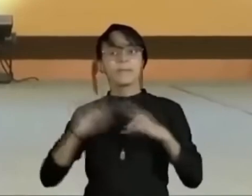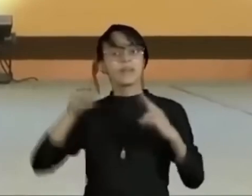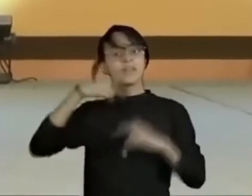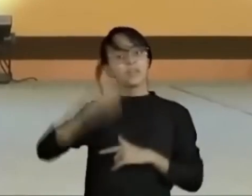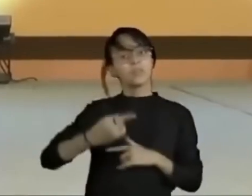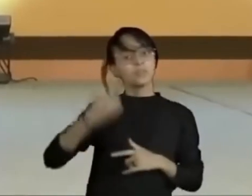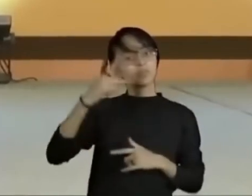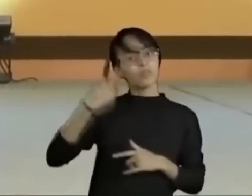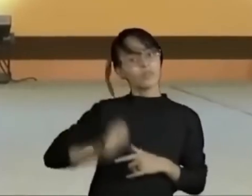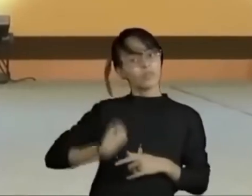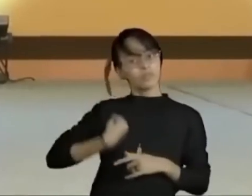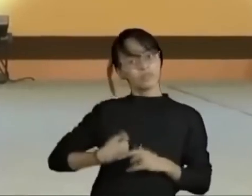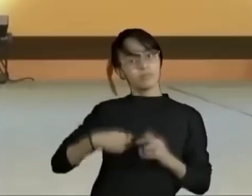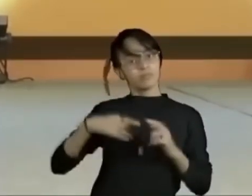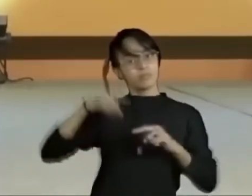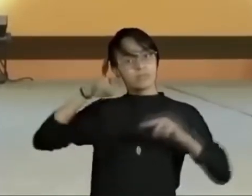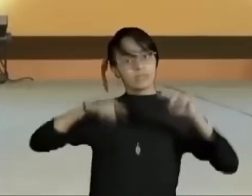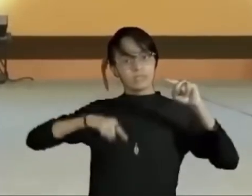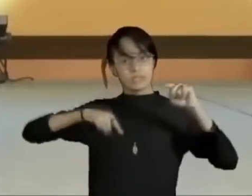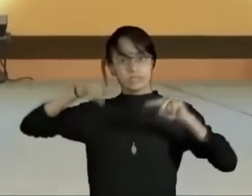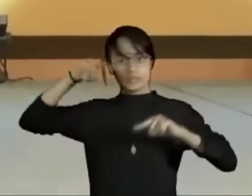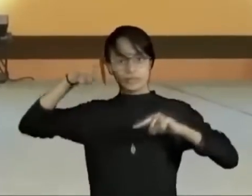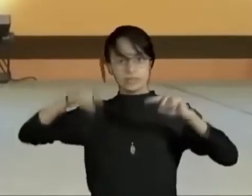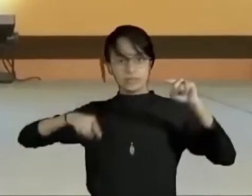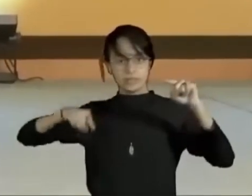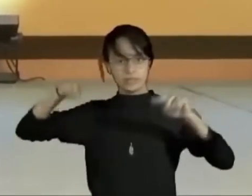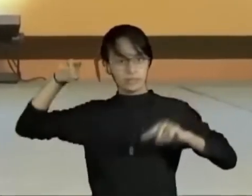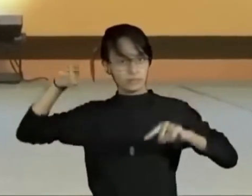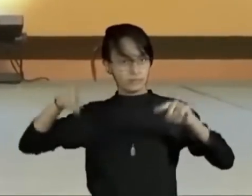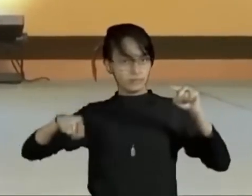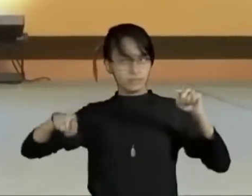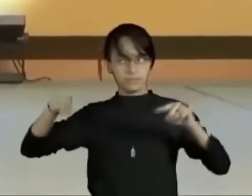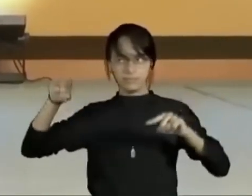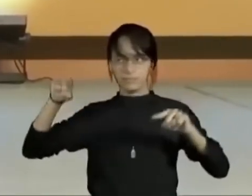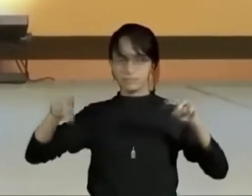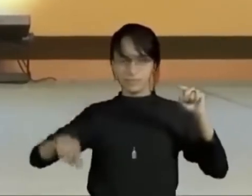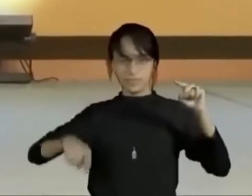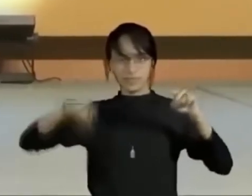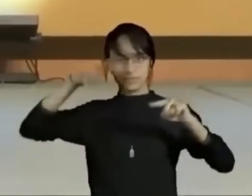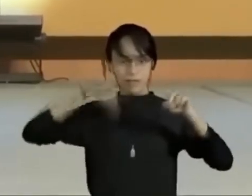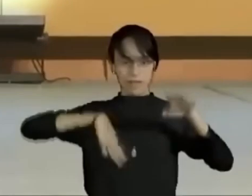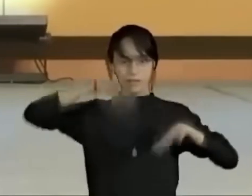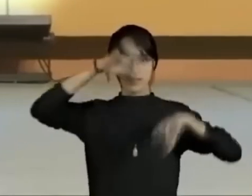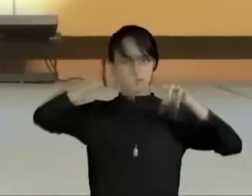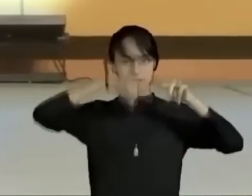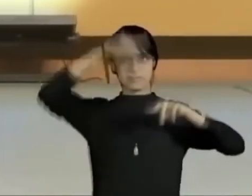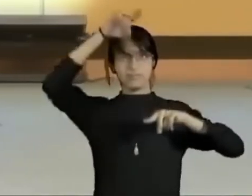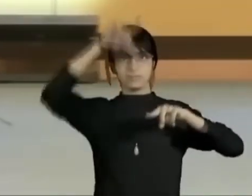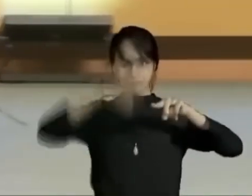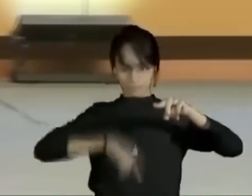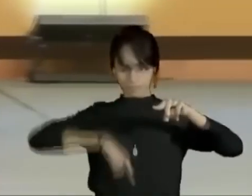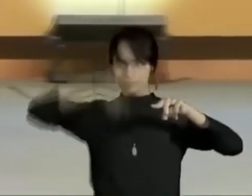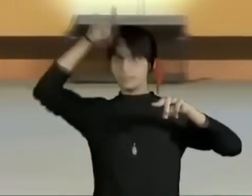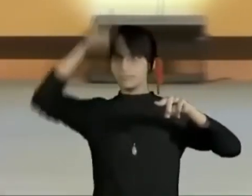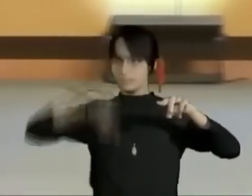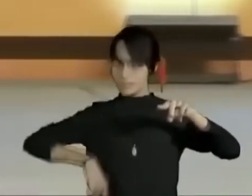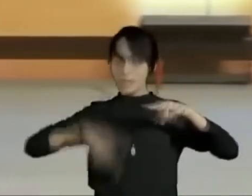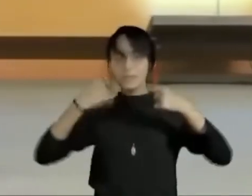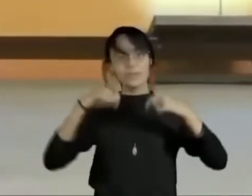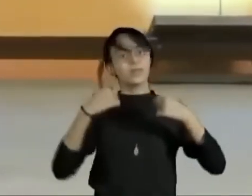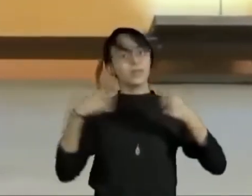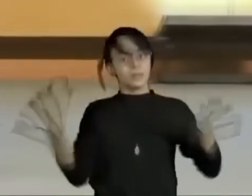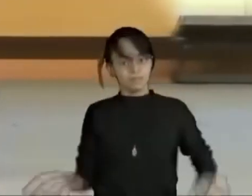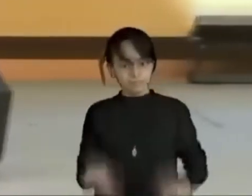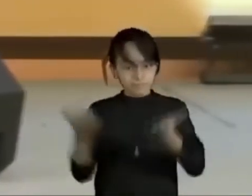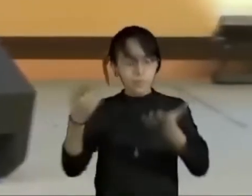depois a sua vida oscila igual um gráfico de um cardiograma Ora lá em cima Ora lá embaixo porque você precisa ser motivado o tempo todo pelo que